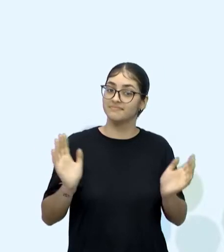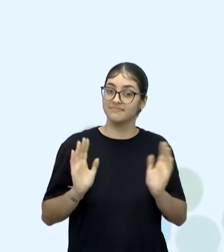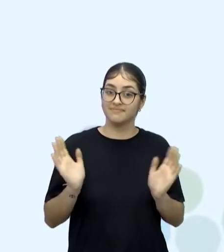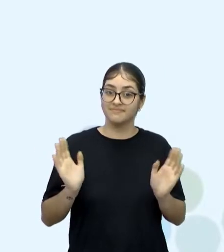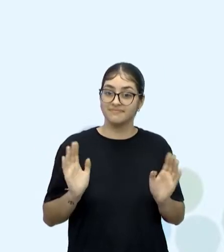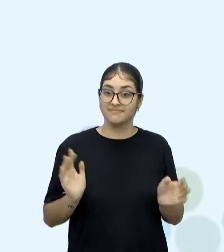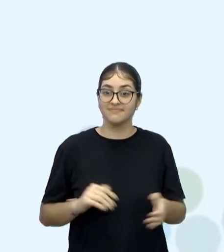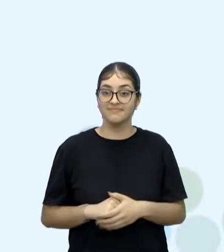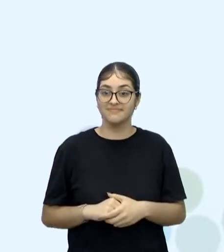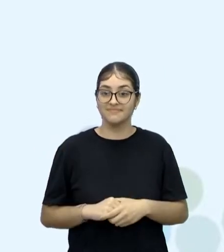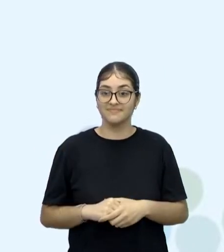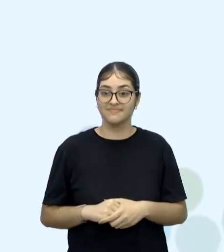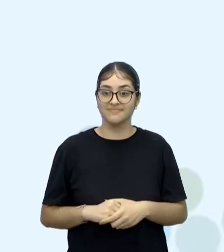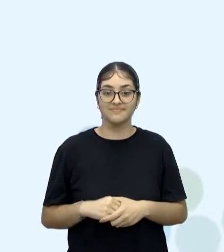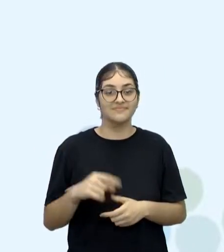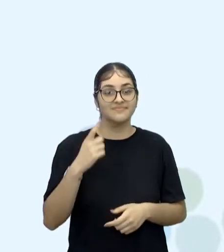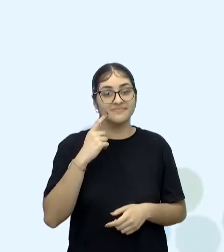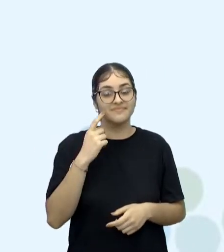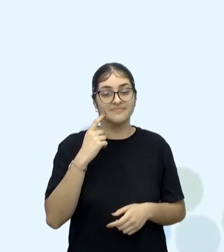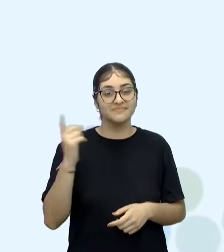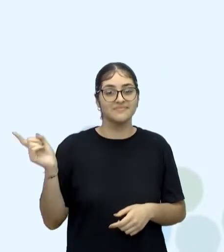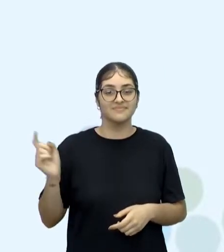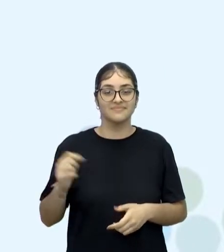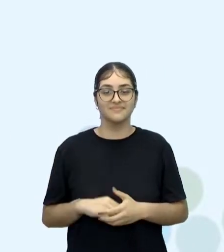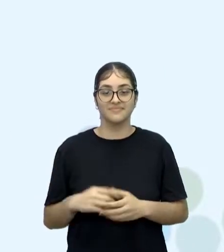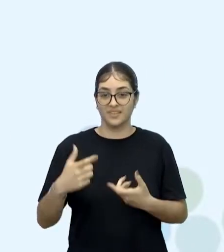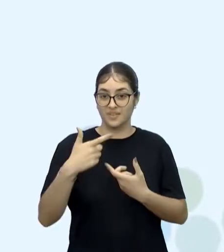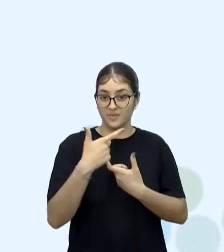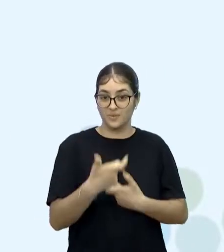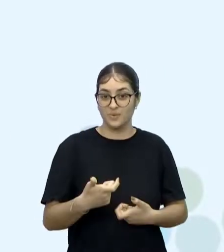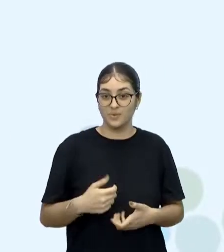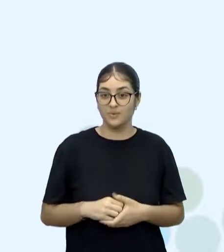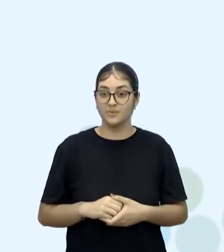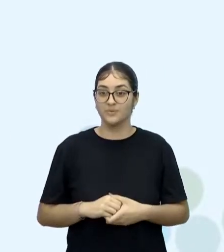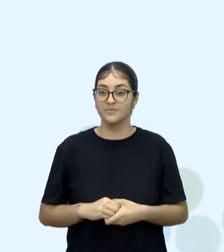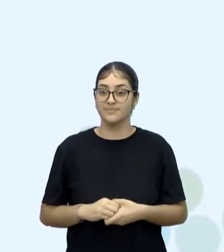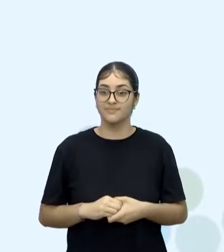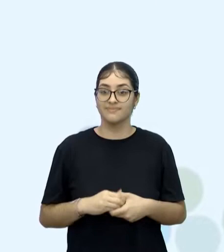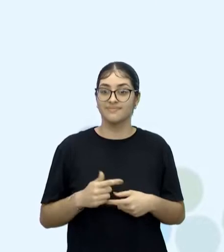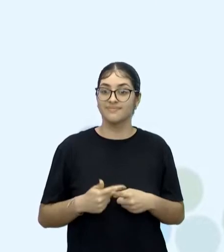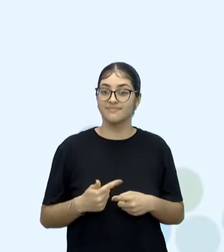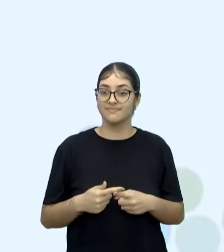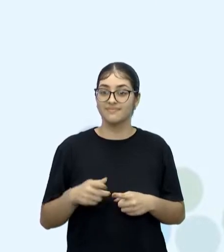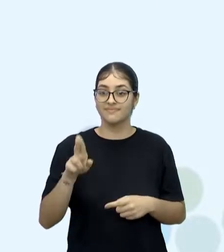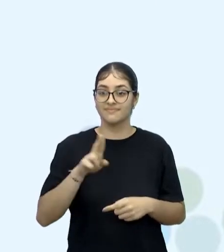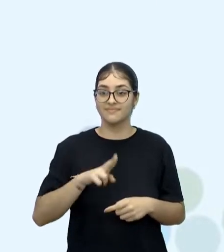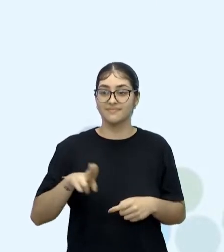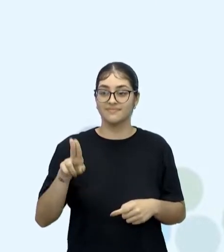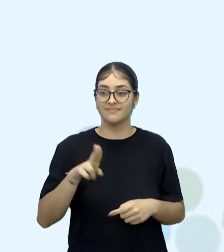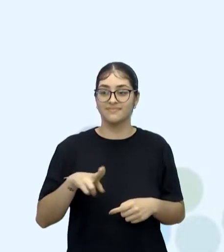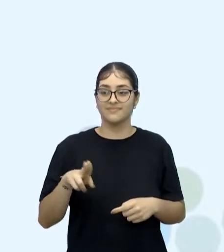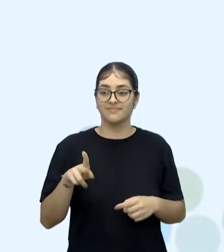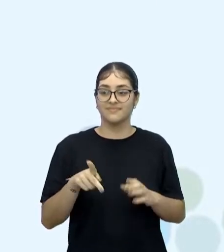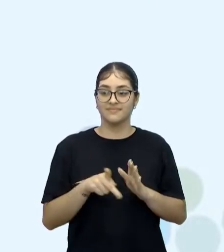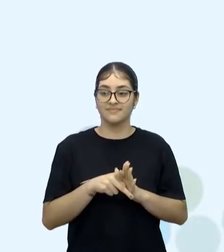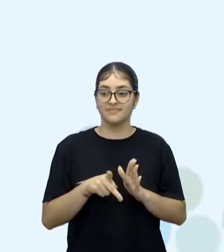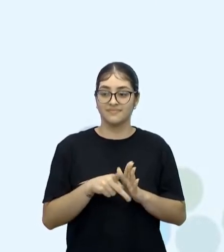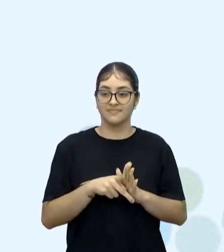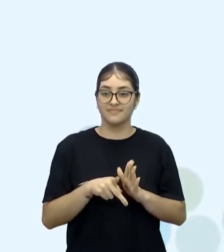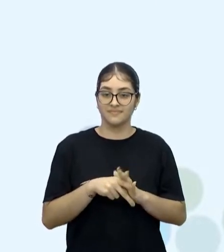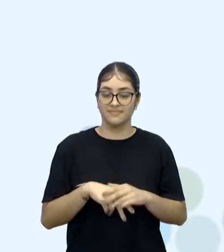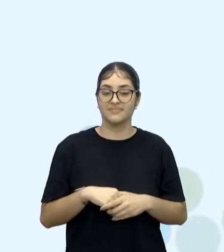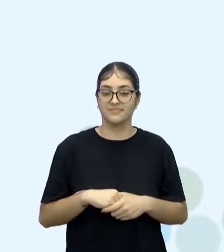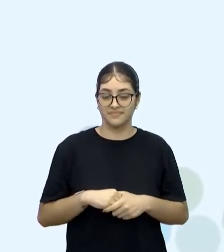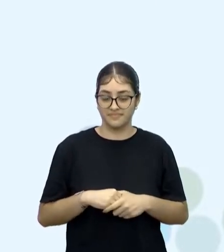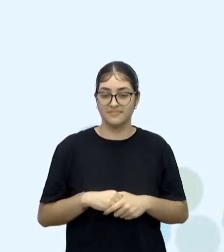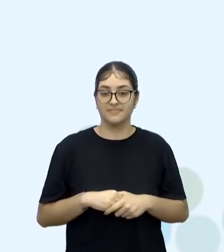aqui. Eu não sabia que estava passando aqui, ó. Pronto, tirei uma foto, porque eu vou utilizar isso aqui para fazer as perguntas para você, tá? E